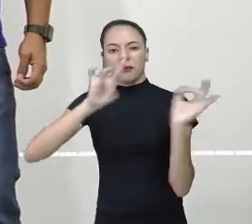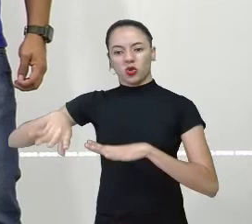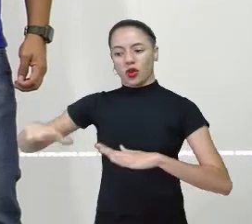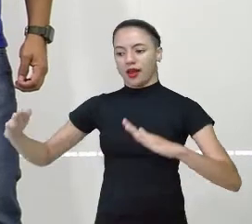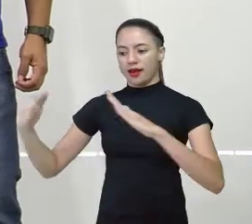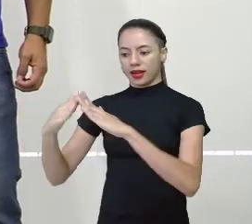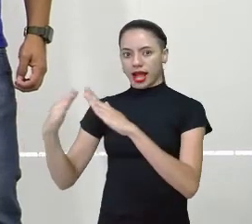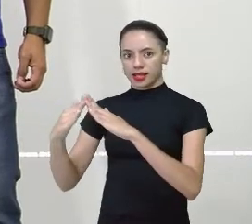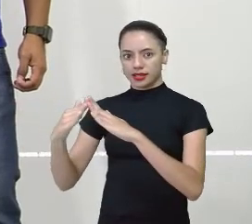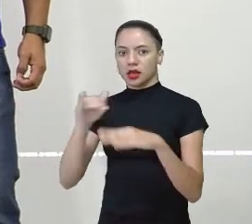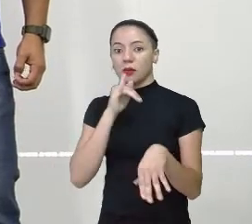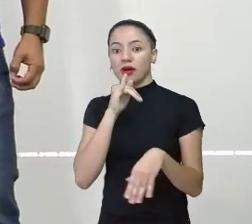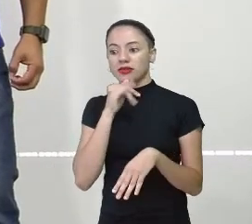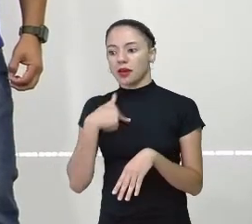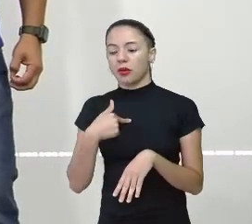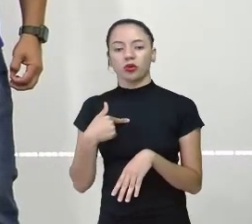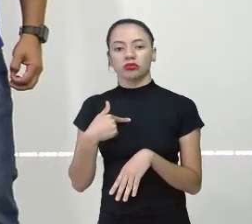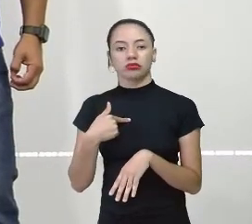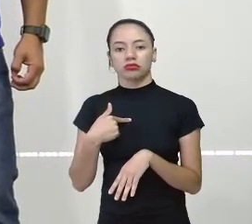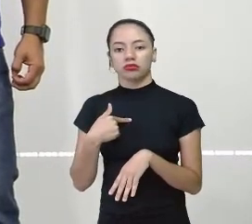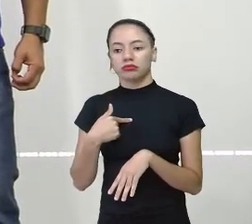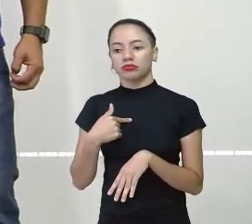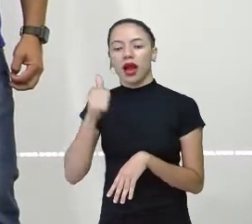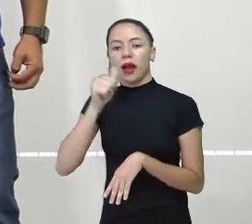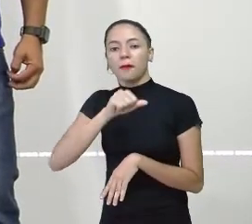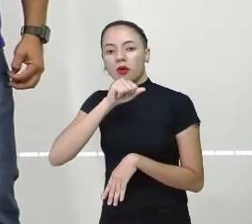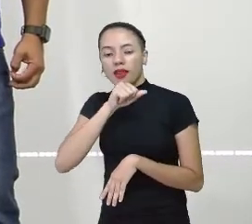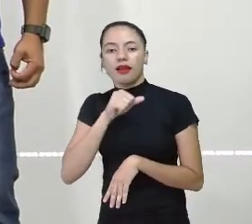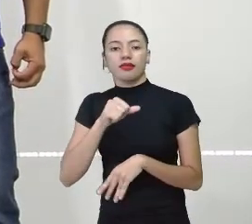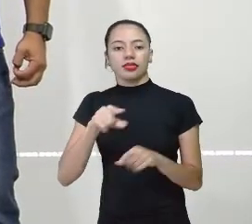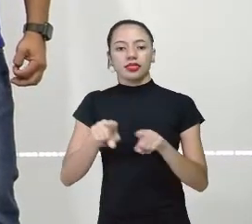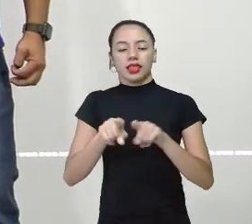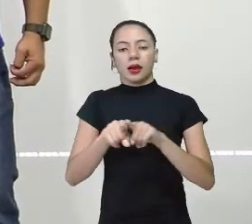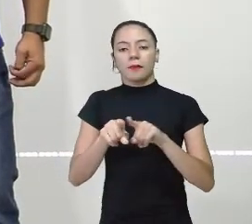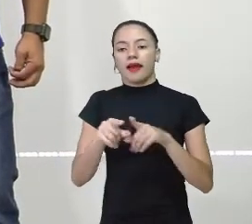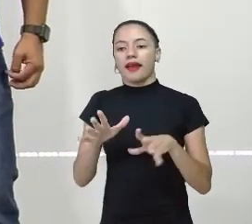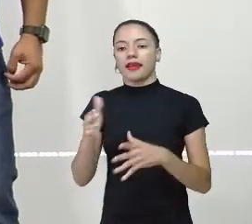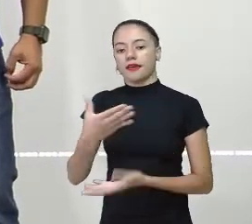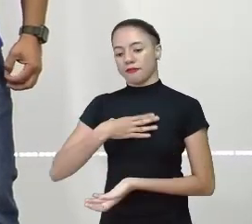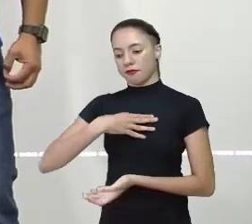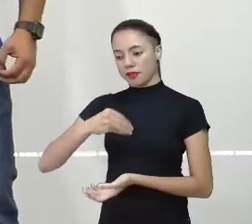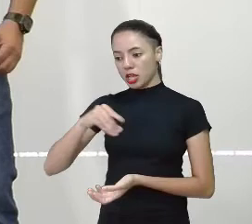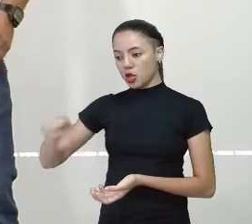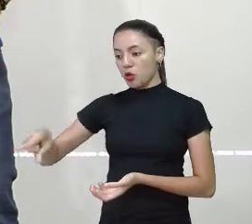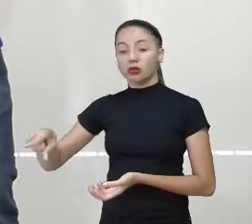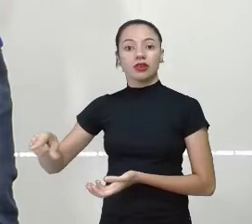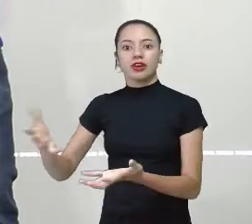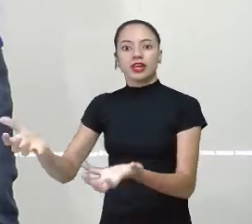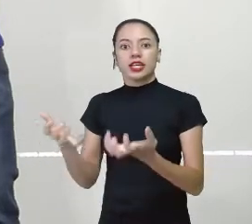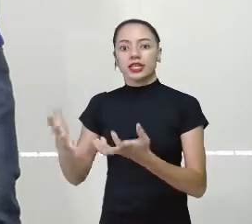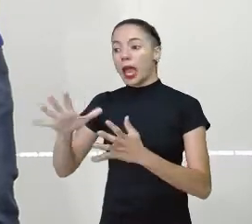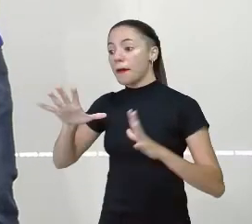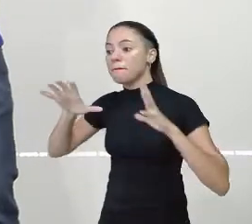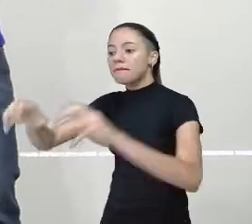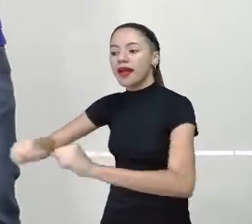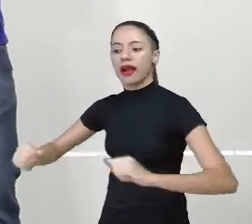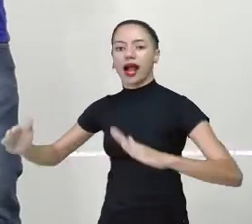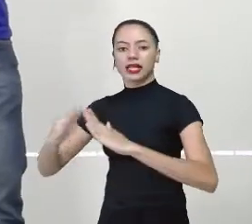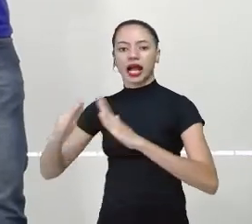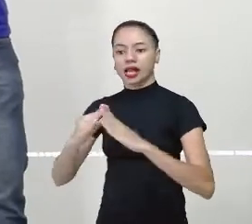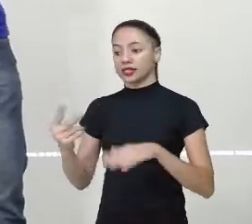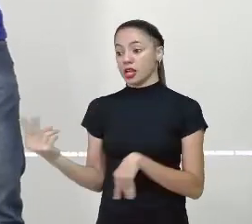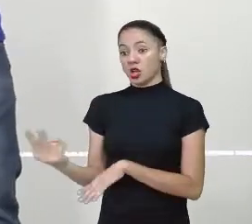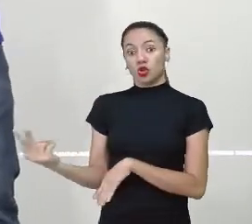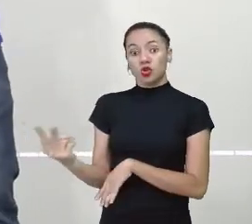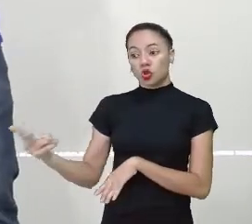e deixar a mulher e os filhos sem o patrimônio, sem aquela renda. Então, tem essa ameaça patrimonial. Eu queria destacar só a questão da